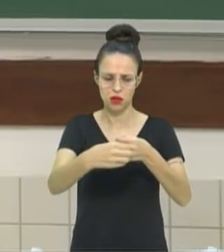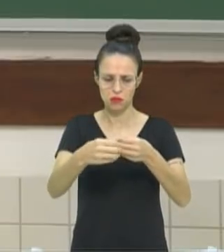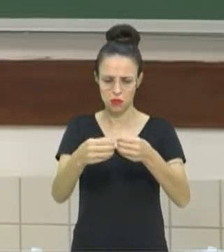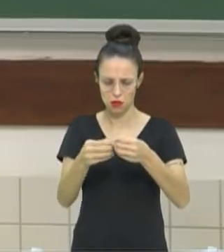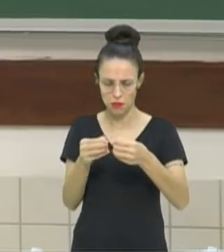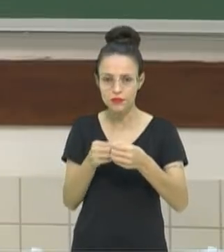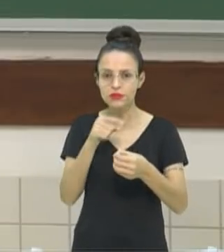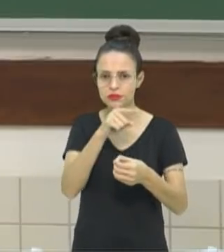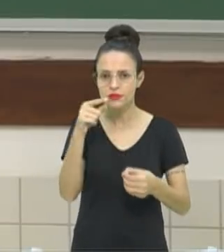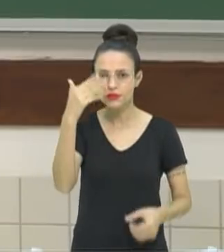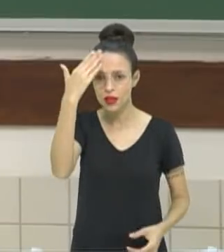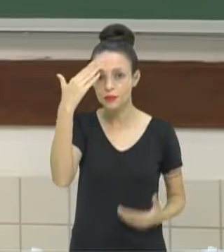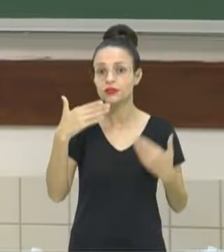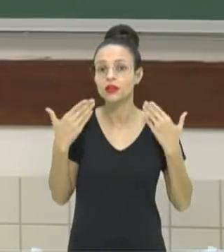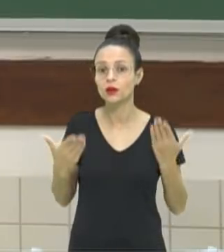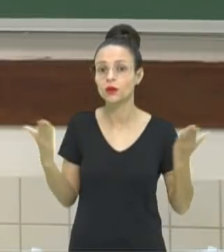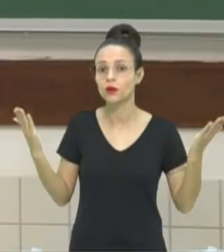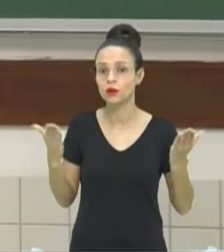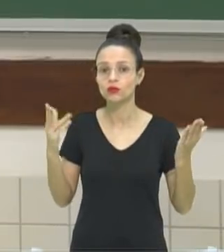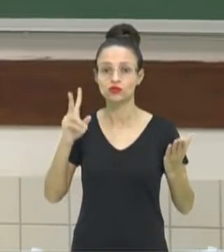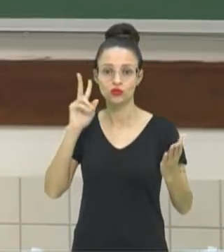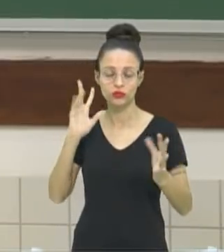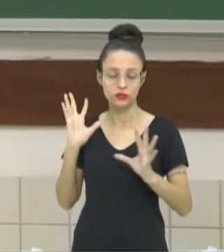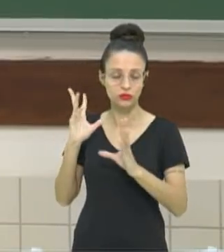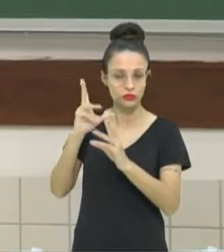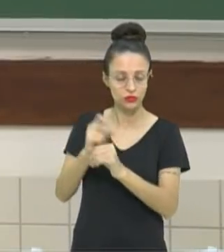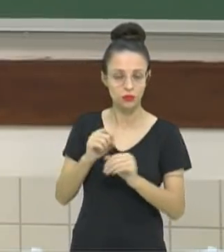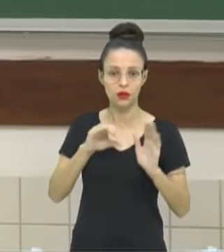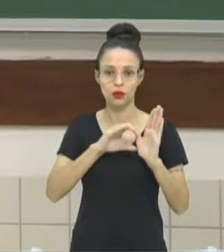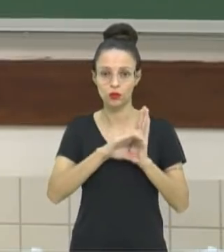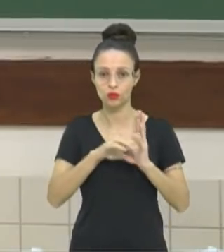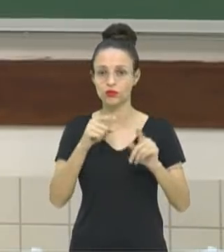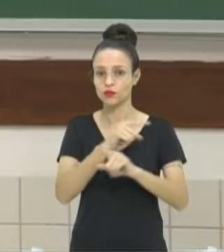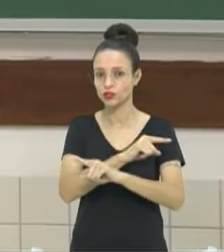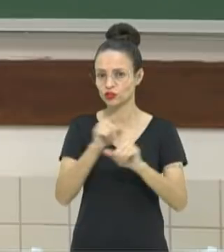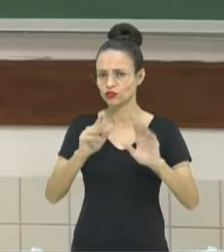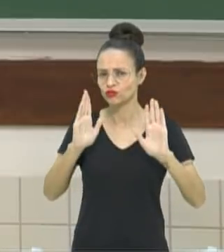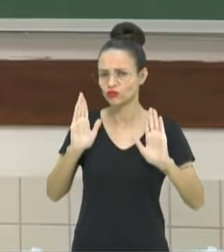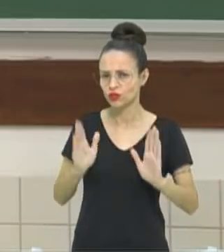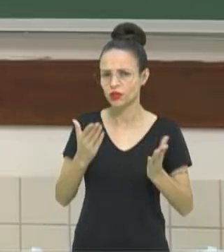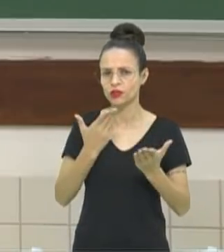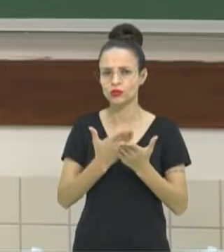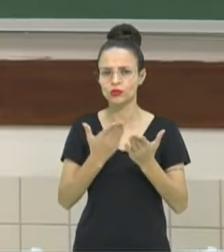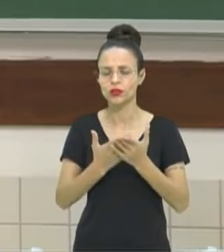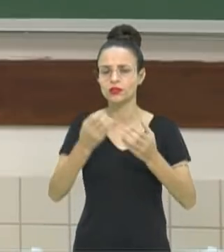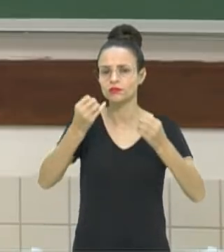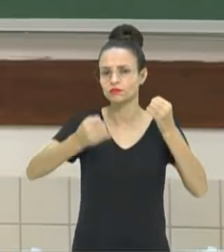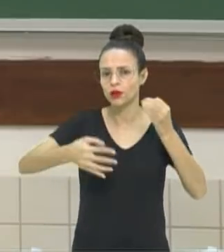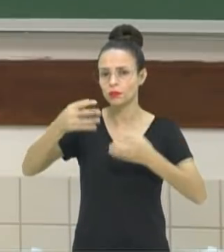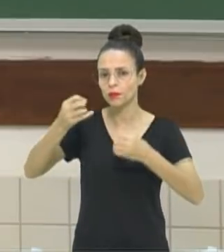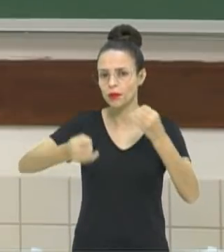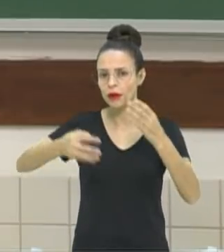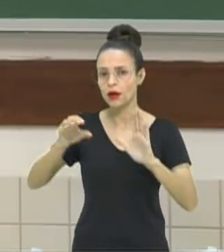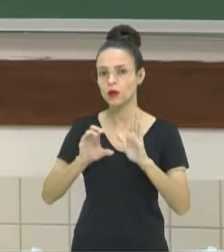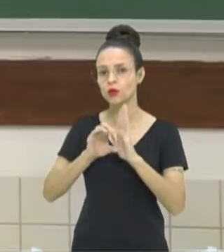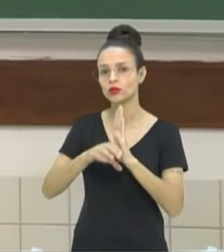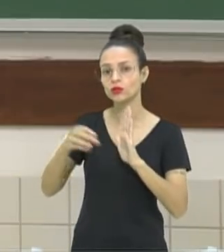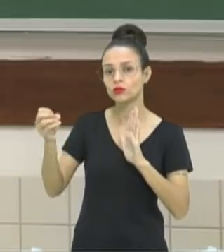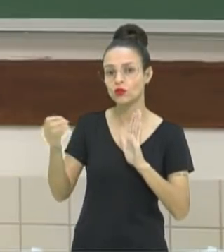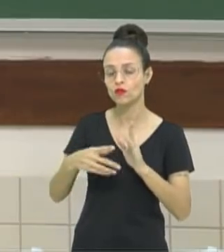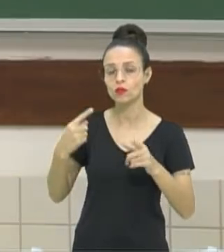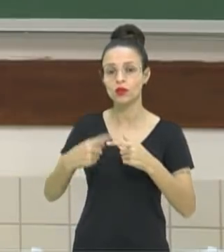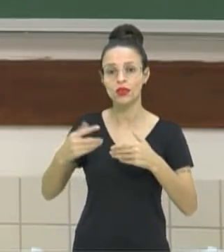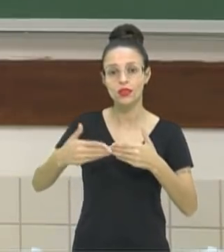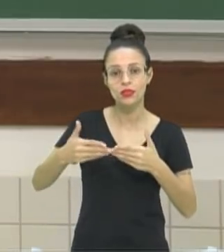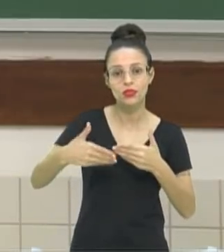a ideia é justamente relembrar alguns conceitos que vocês já estudaram e explicar conceitos novos, porque depois nós